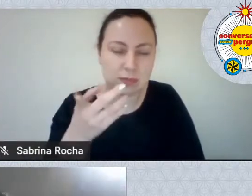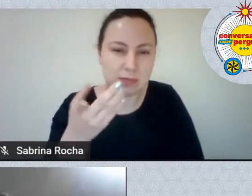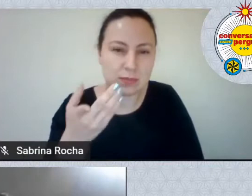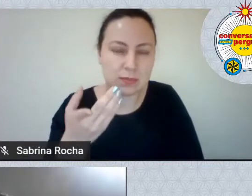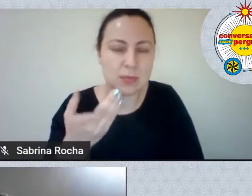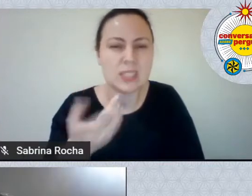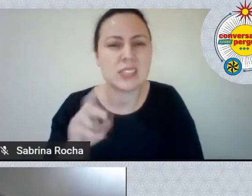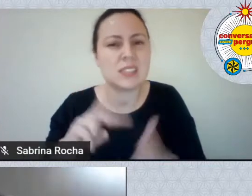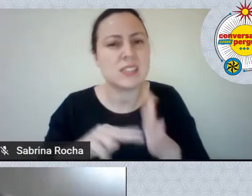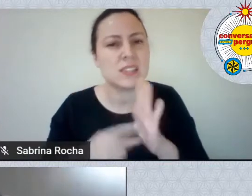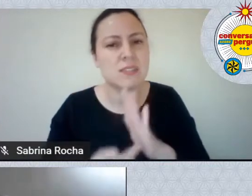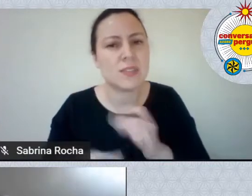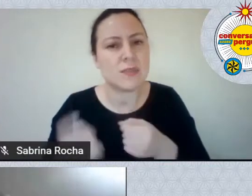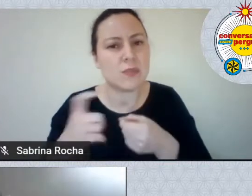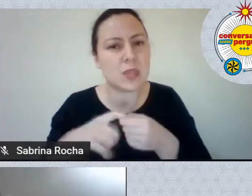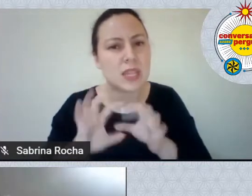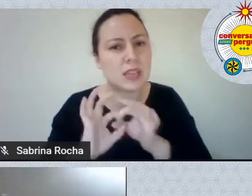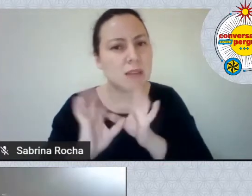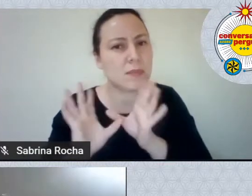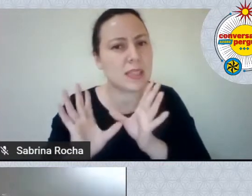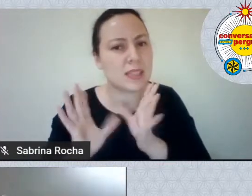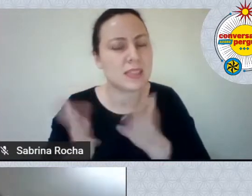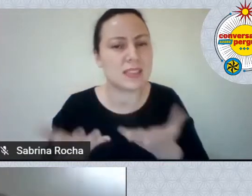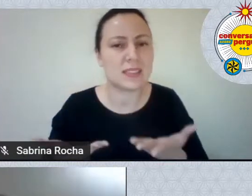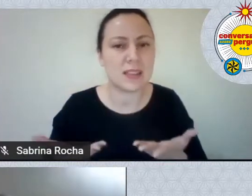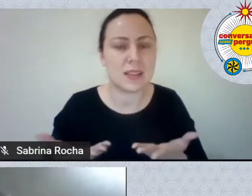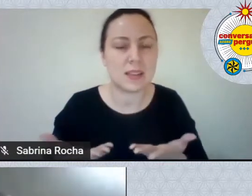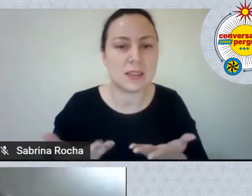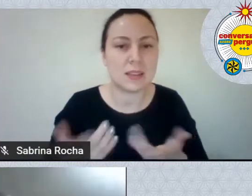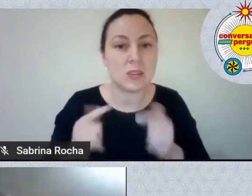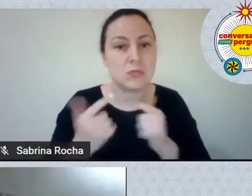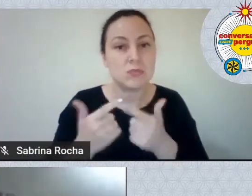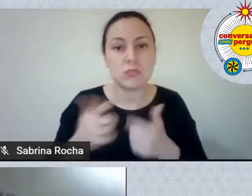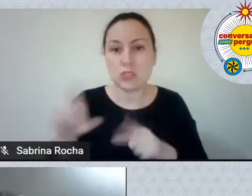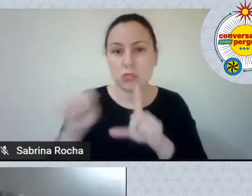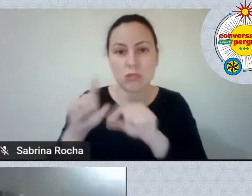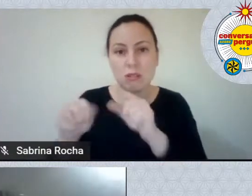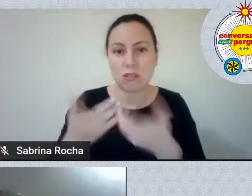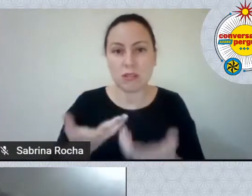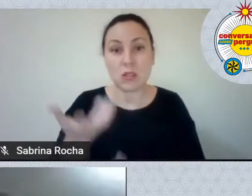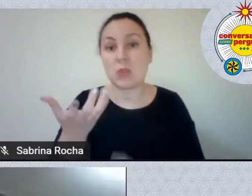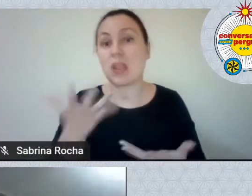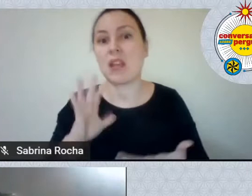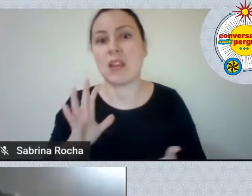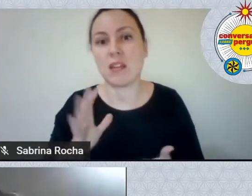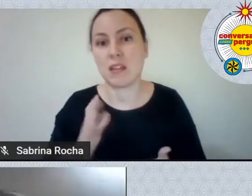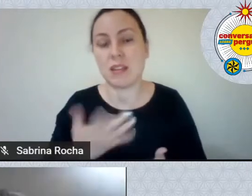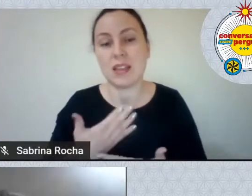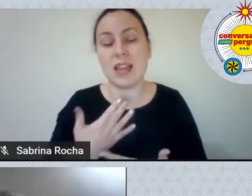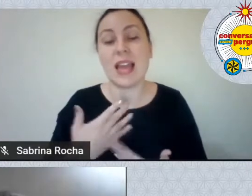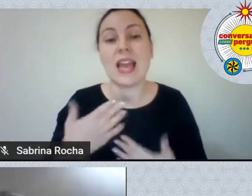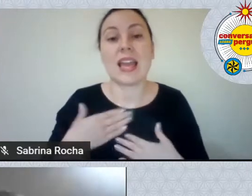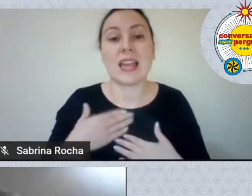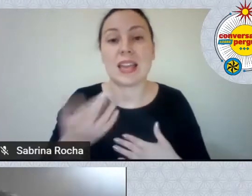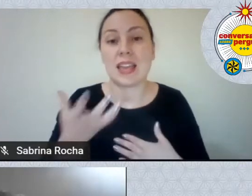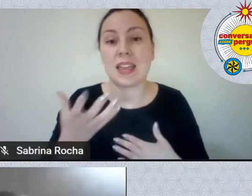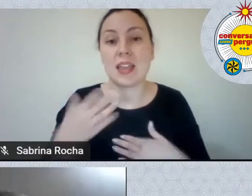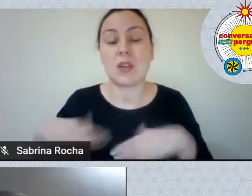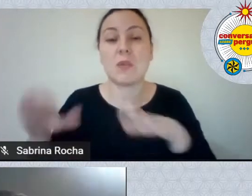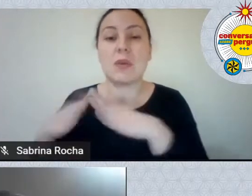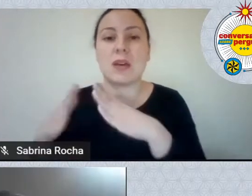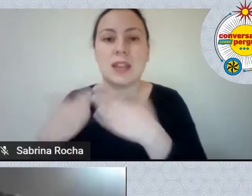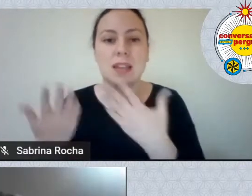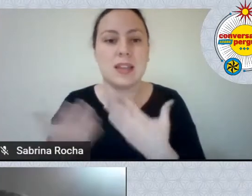liberdade. A liberdade que eu tinha dado de escolher, por exemplo, onde quer morar. Muitas famílias de São Paulo estão dizendo, eu